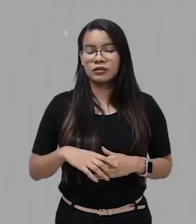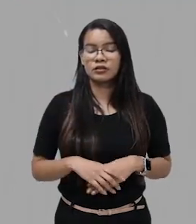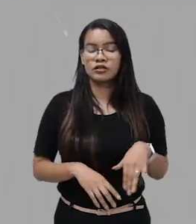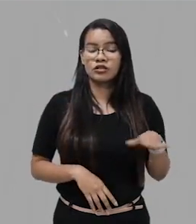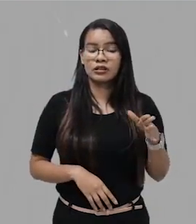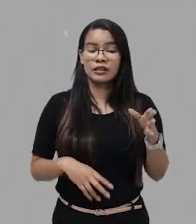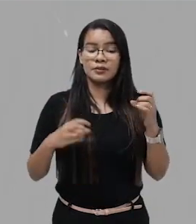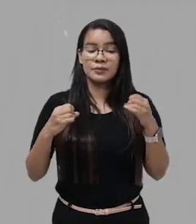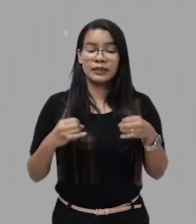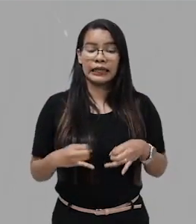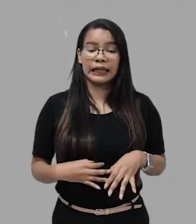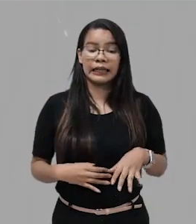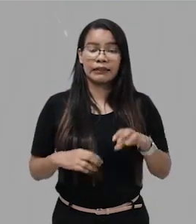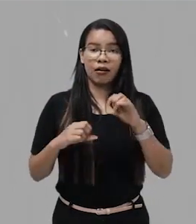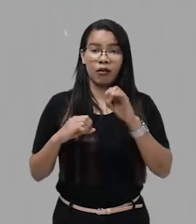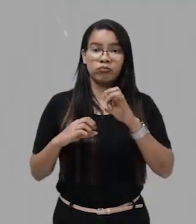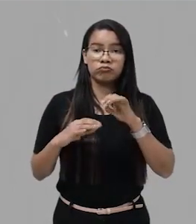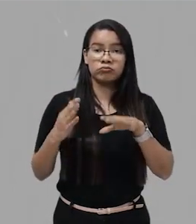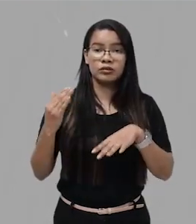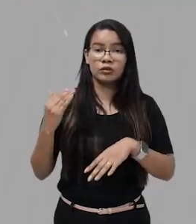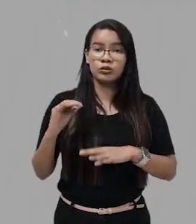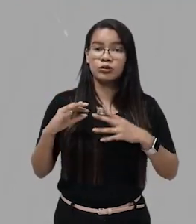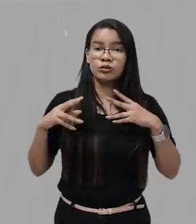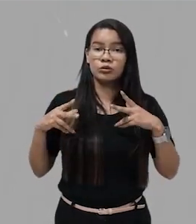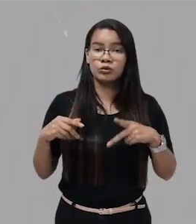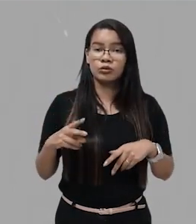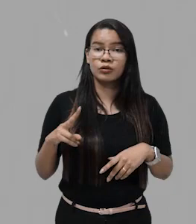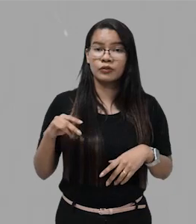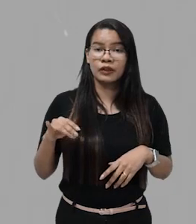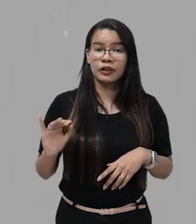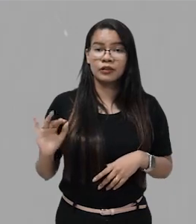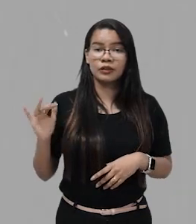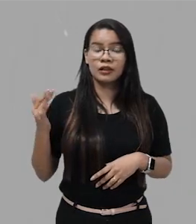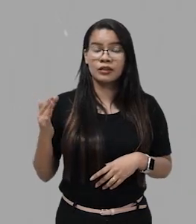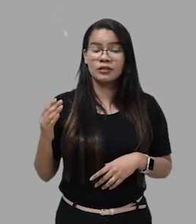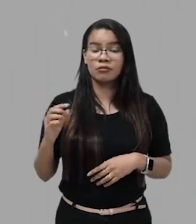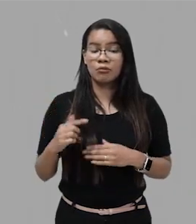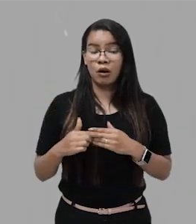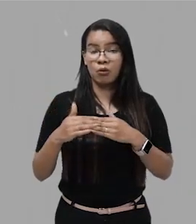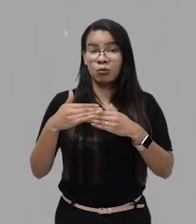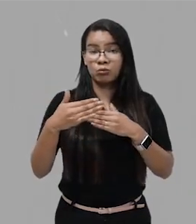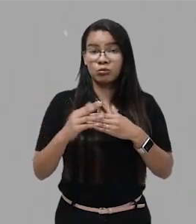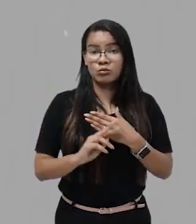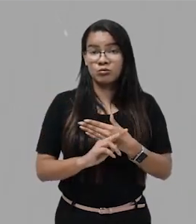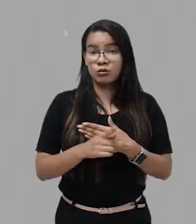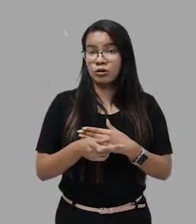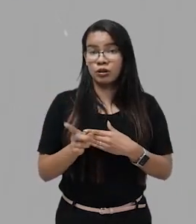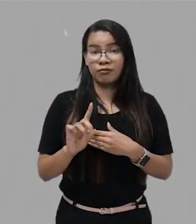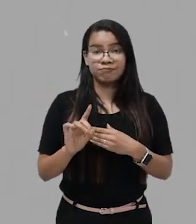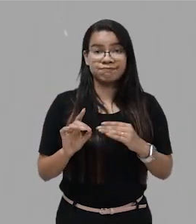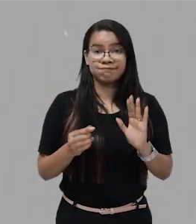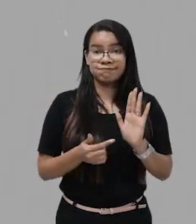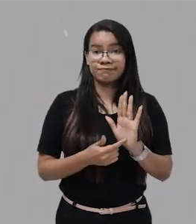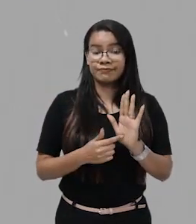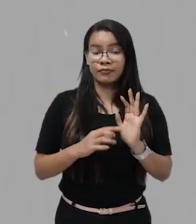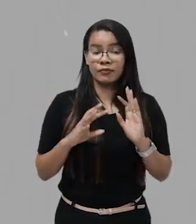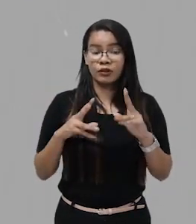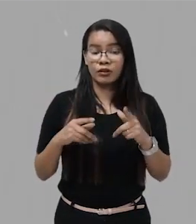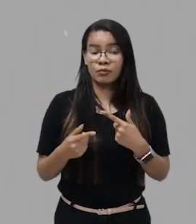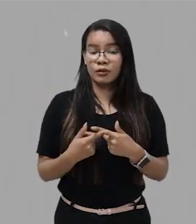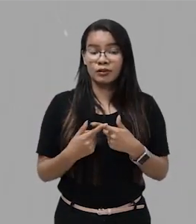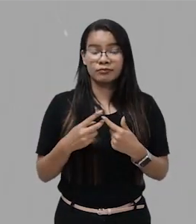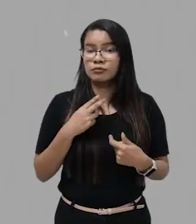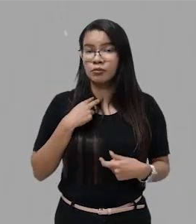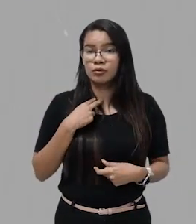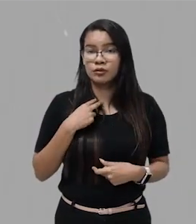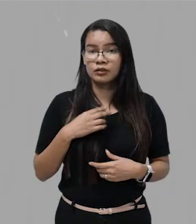anterior, no slide anterior, tudo isso vai acontecendo. São um dos efeitos, tá, galera? Não coloquei todos aqui, não daria para colocar